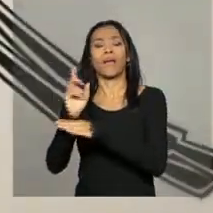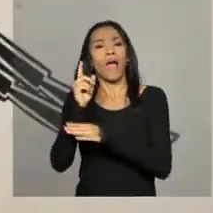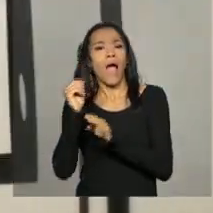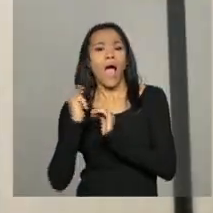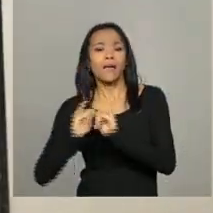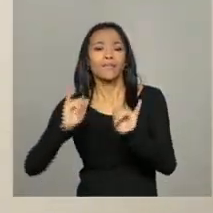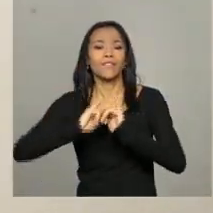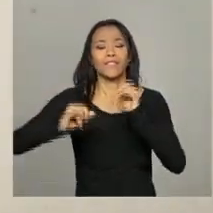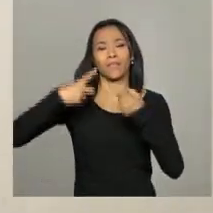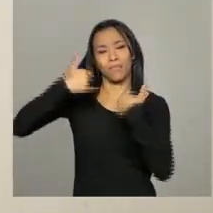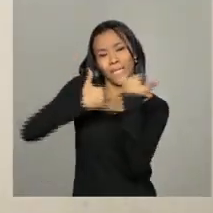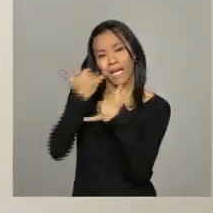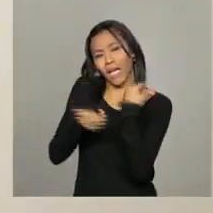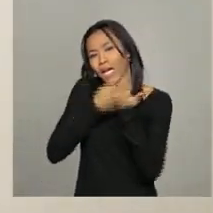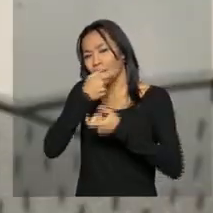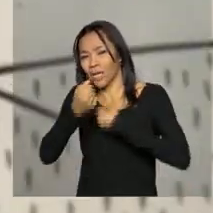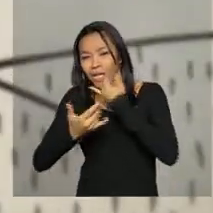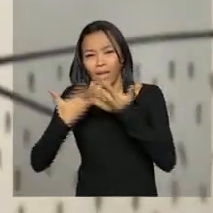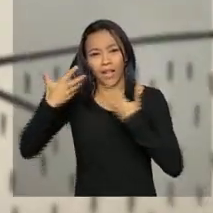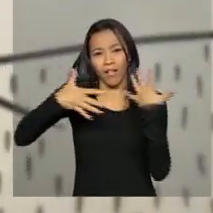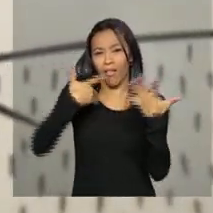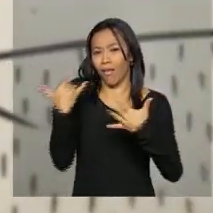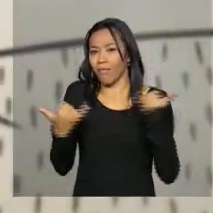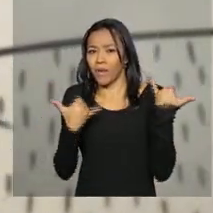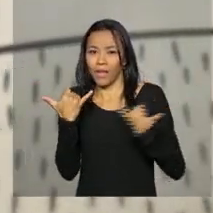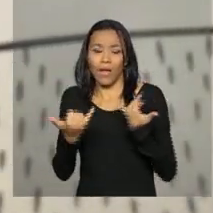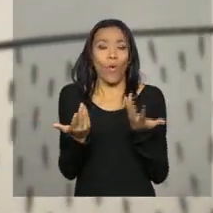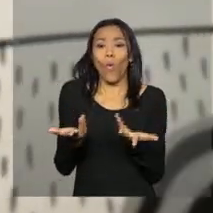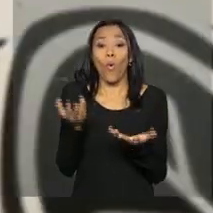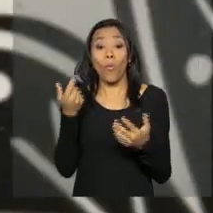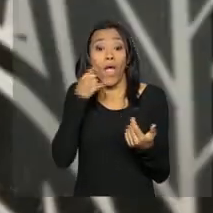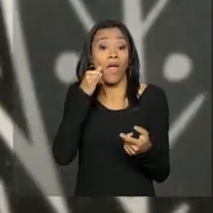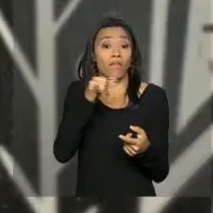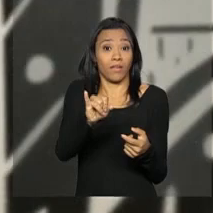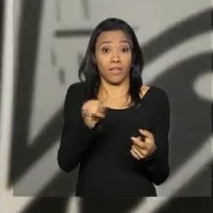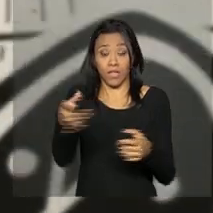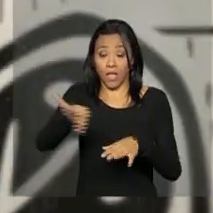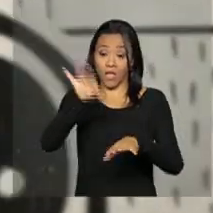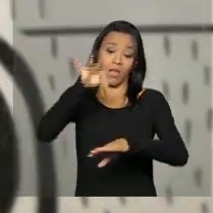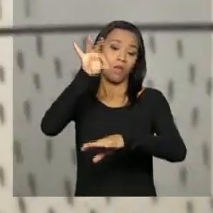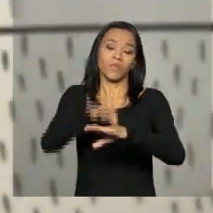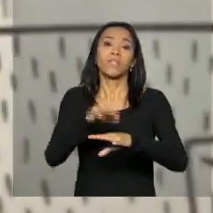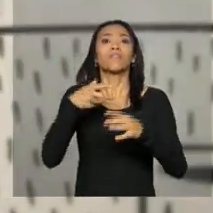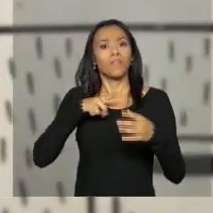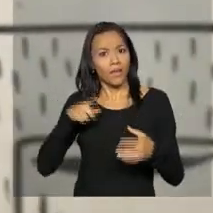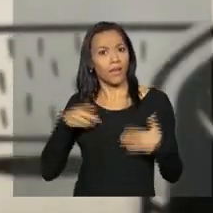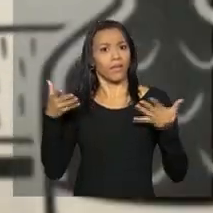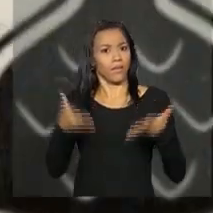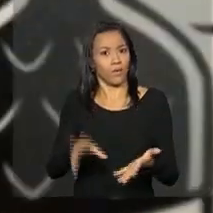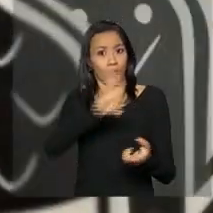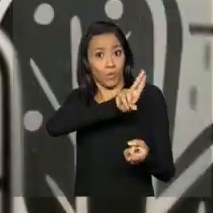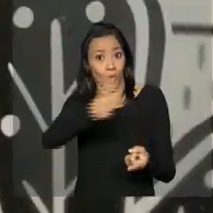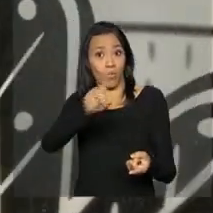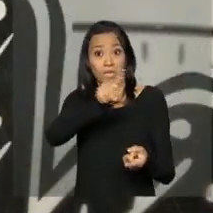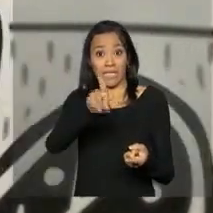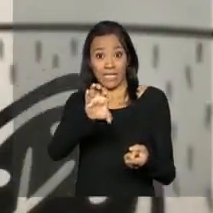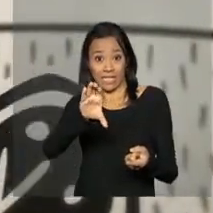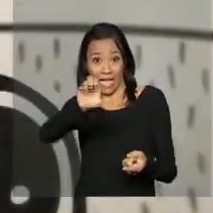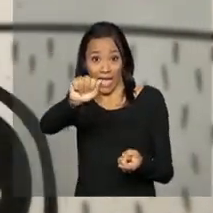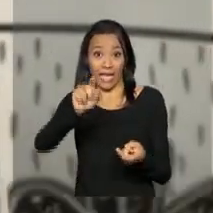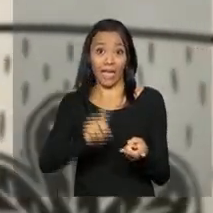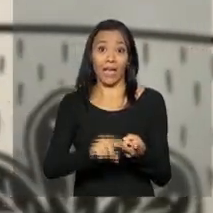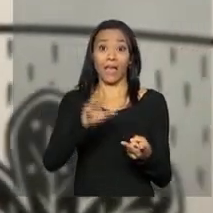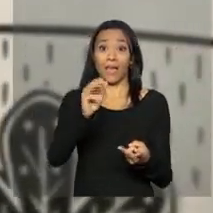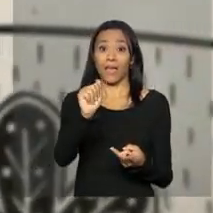forma lúdica crianças e adultos sobre atitudes de combate ao mosquito, com participação de nomes como Zé Cabaleiro e